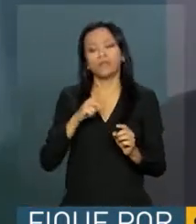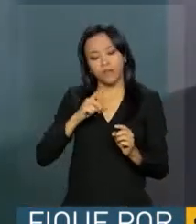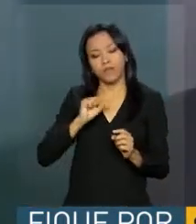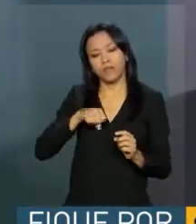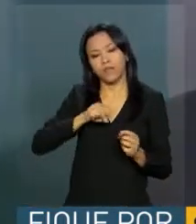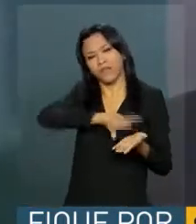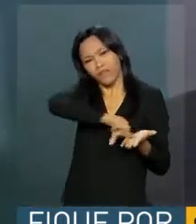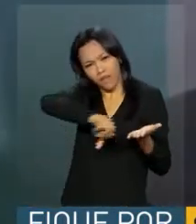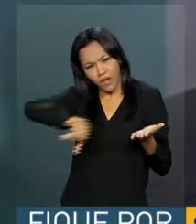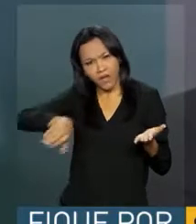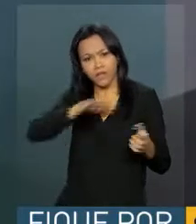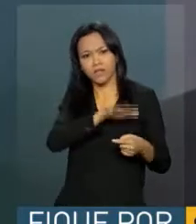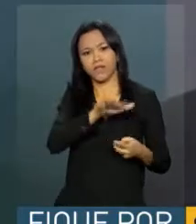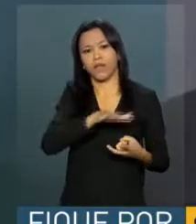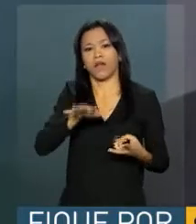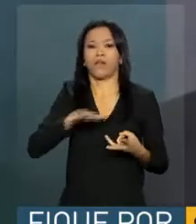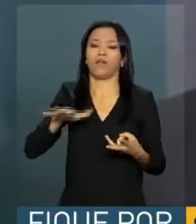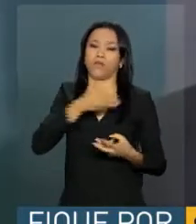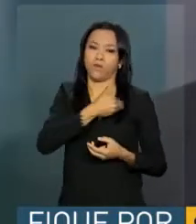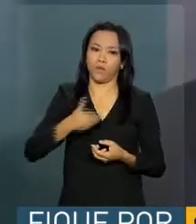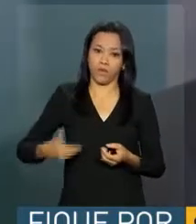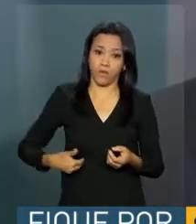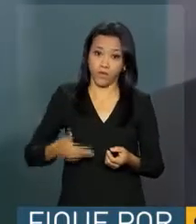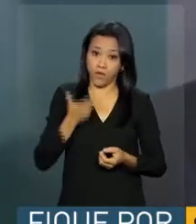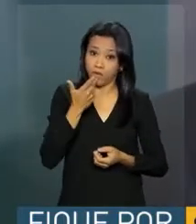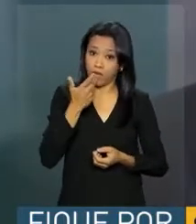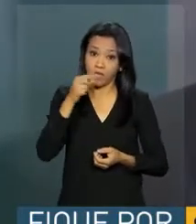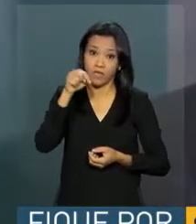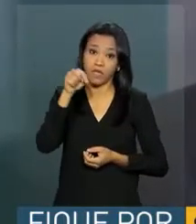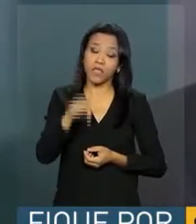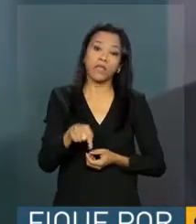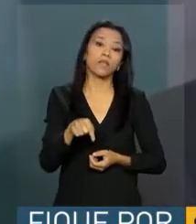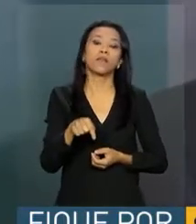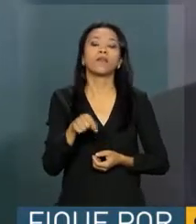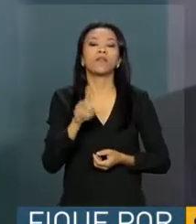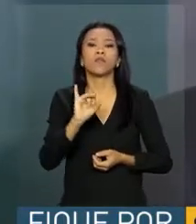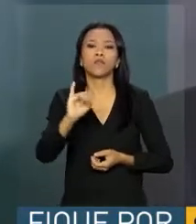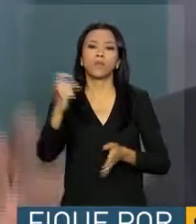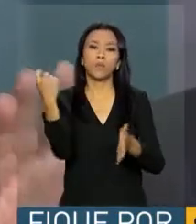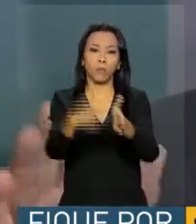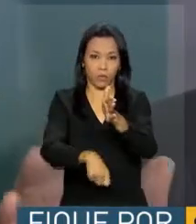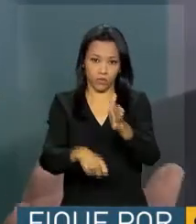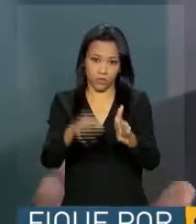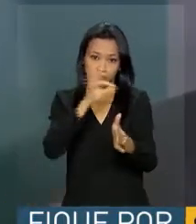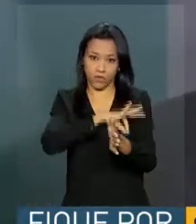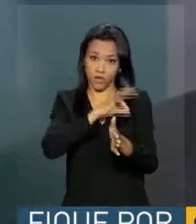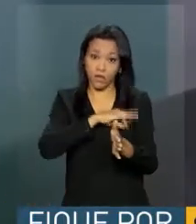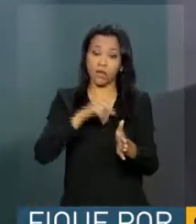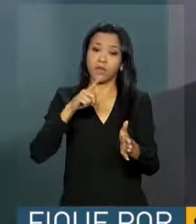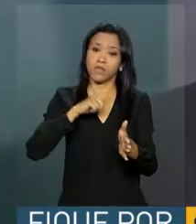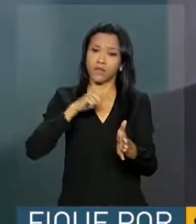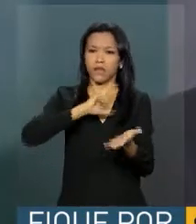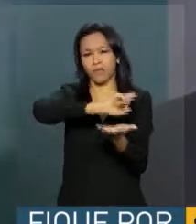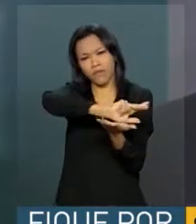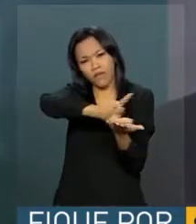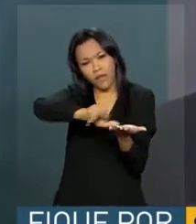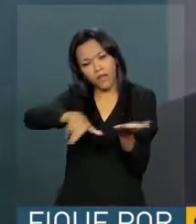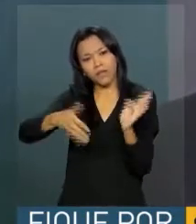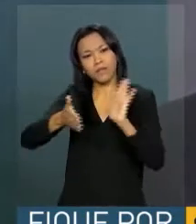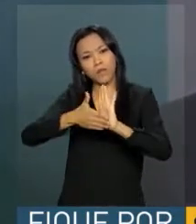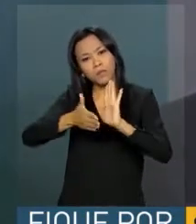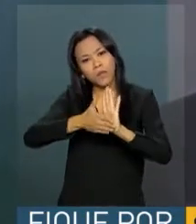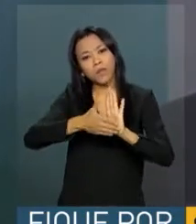governo. Não só, nós estamos falando aqui meramente da questão do imposto de renda, mas tem uma série muito grande de medidas, inclusive na